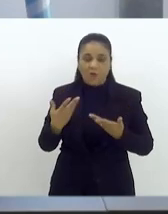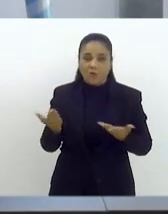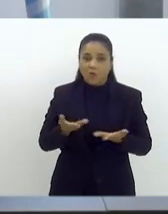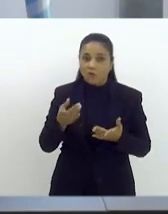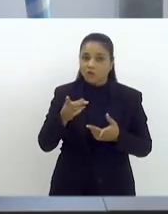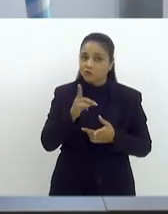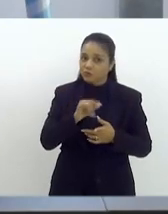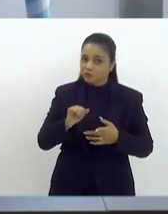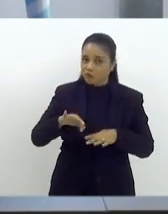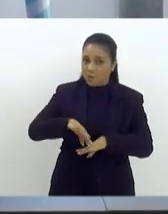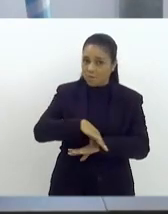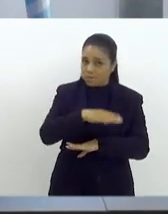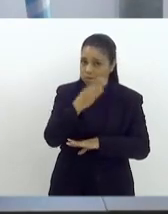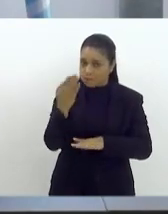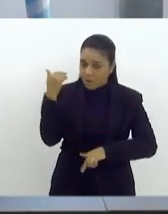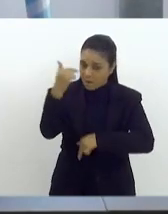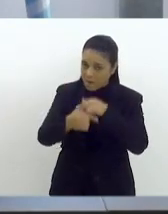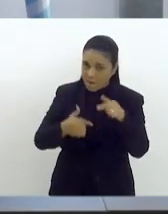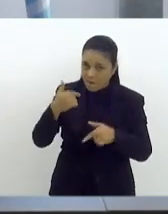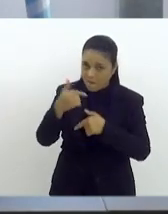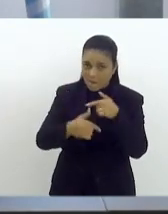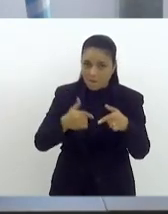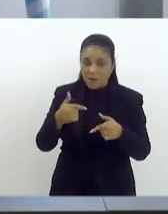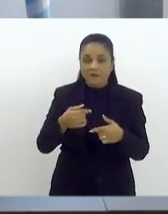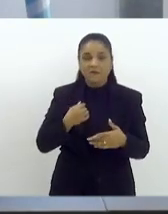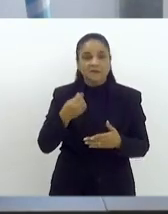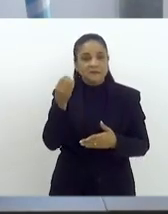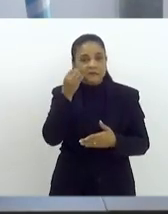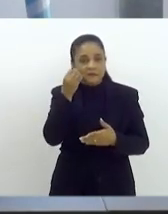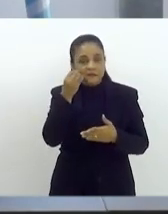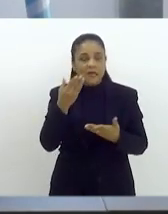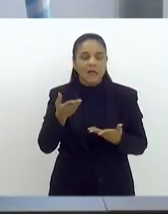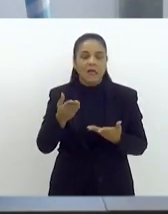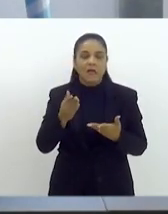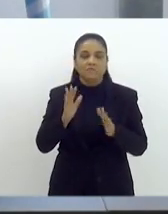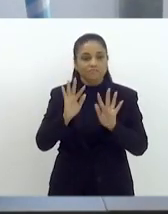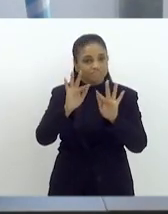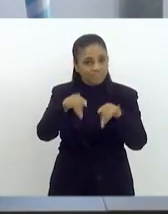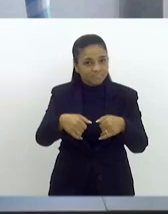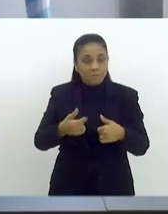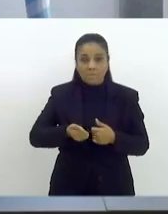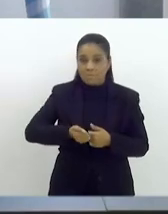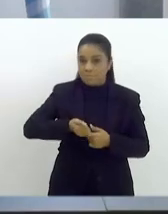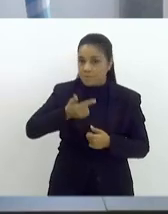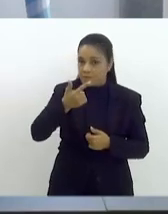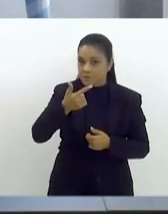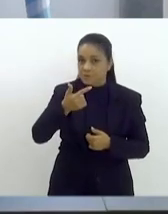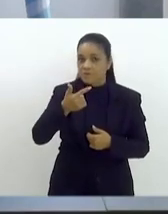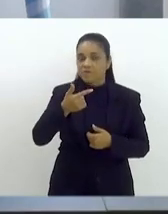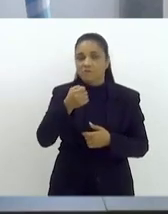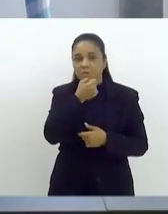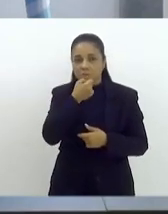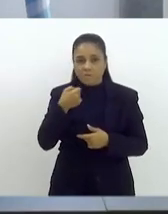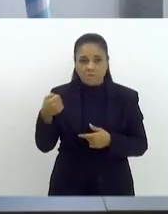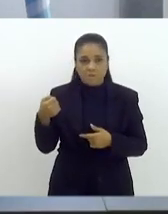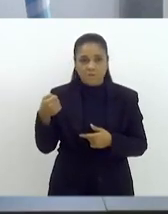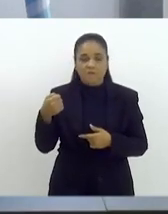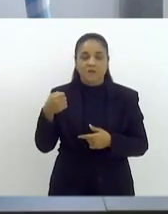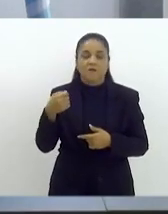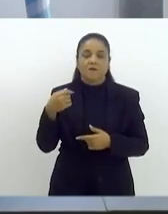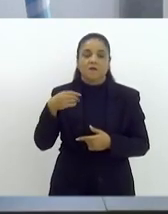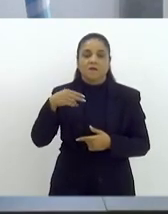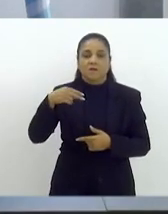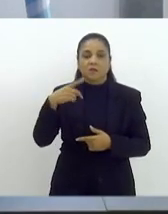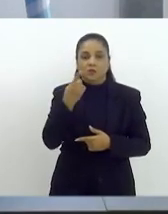muito pesado né E temos que tentar encerrar o meio-dia Então eu vou passar a palavra para Doutora